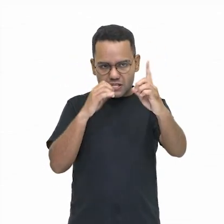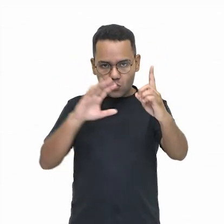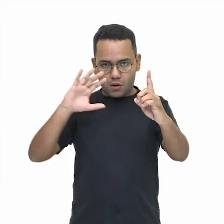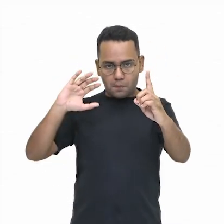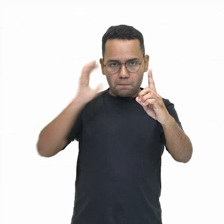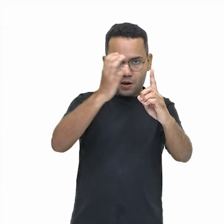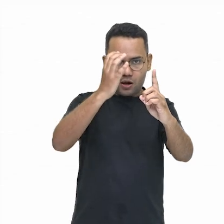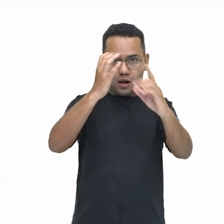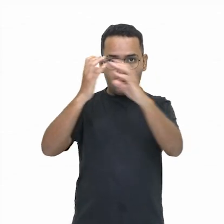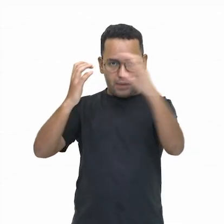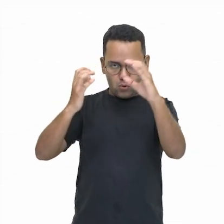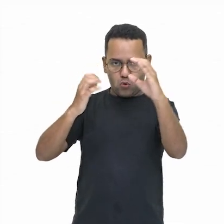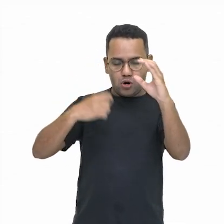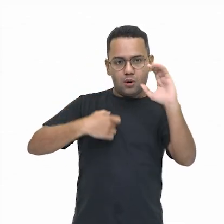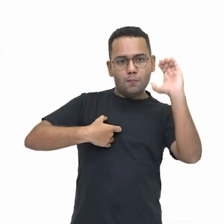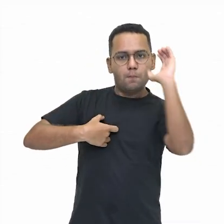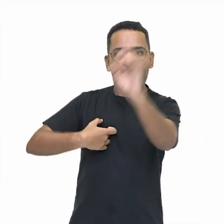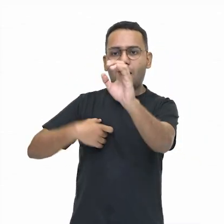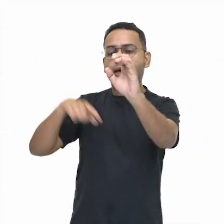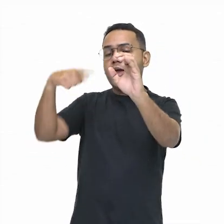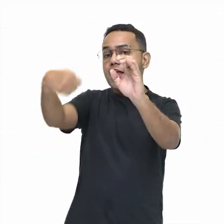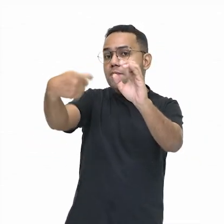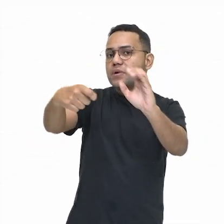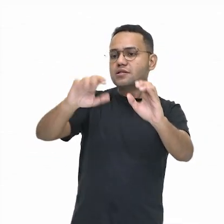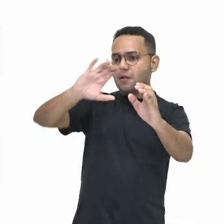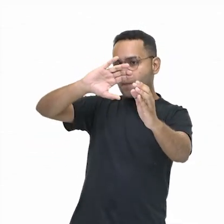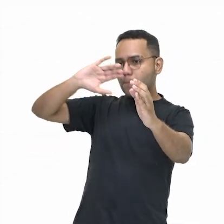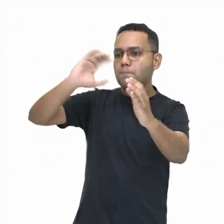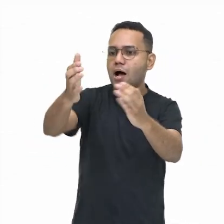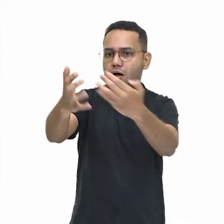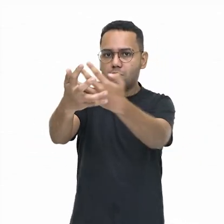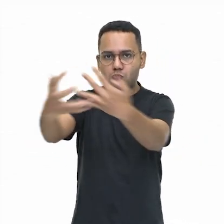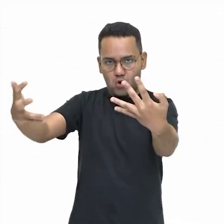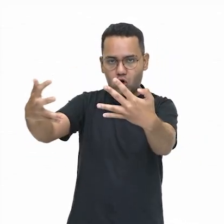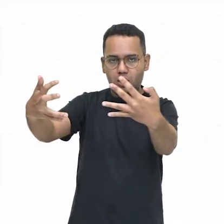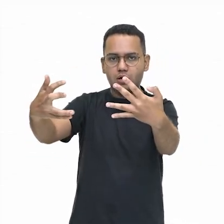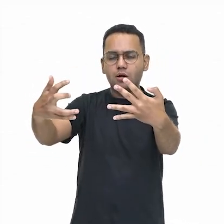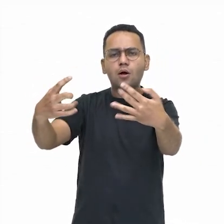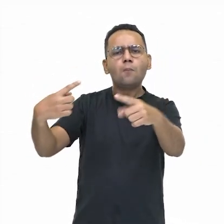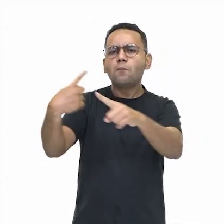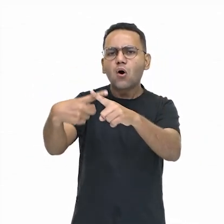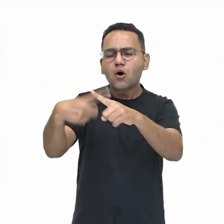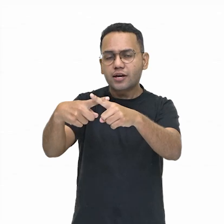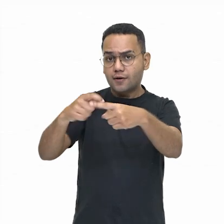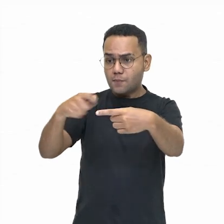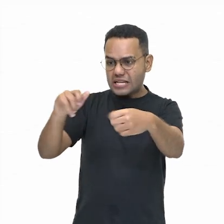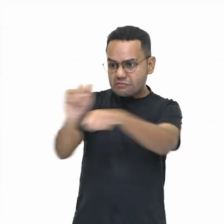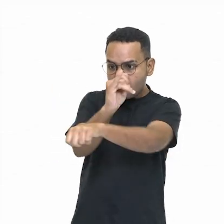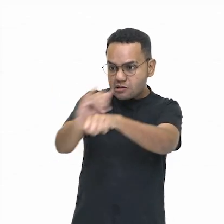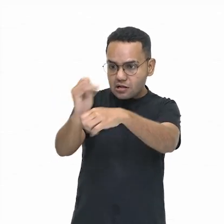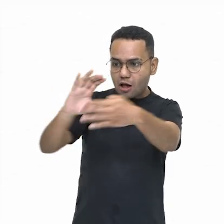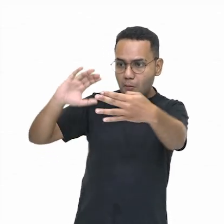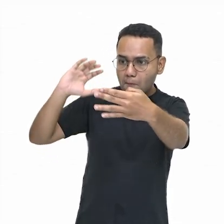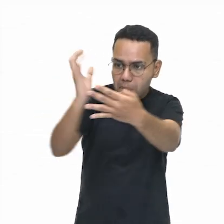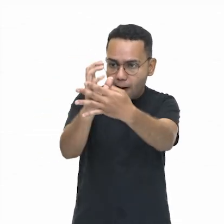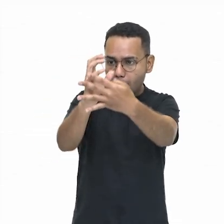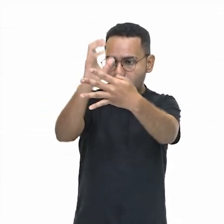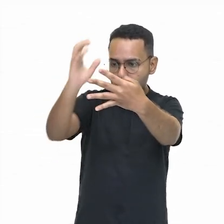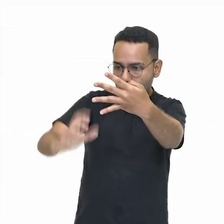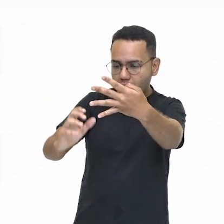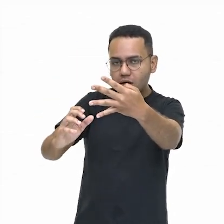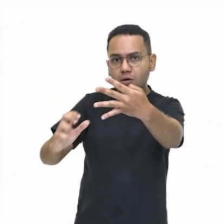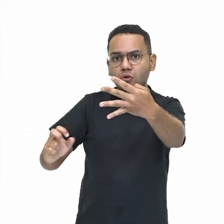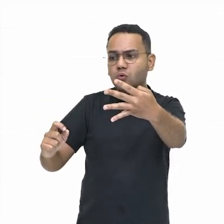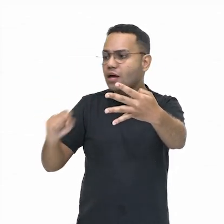quadros, de maneira que seja impossível para o adversário fazer o rebote antes da bola cair no